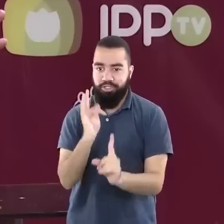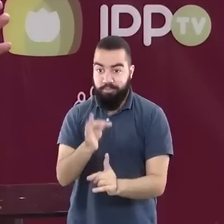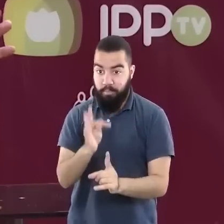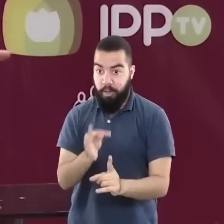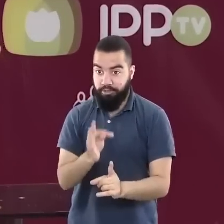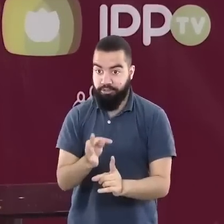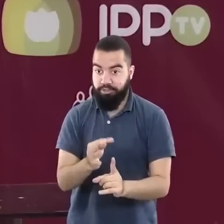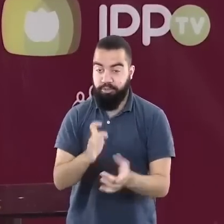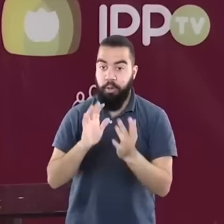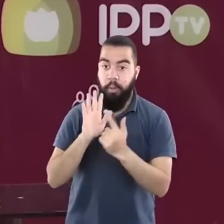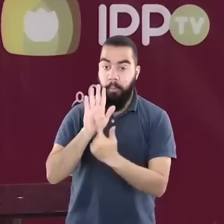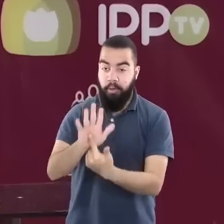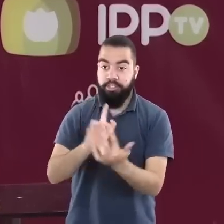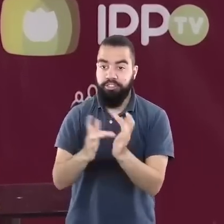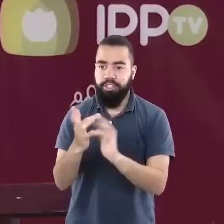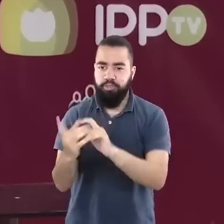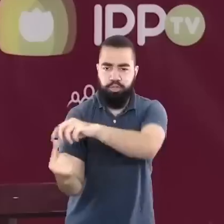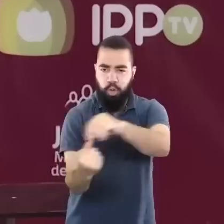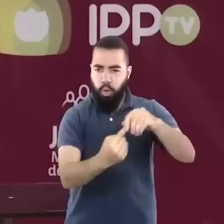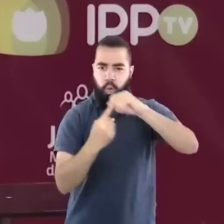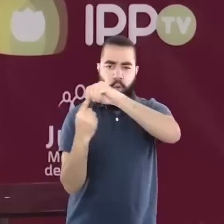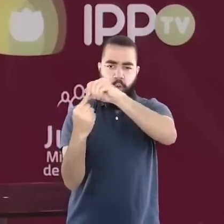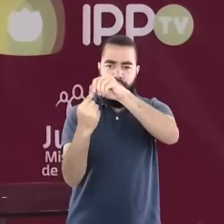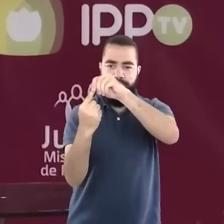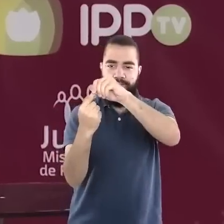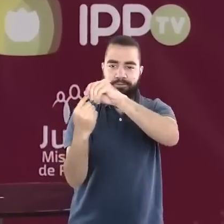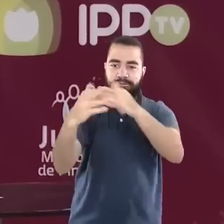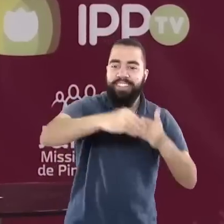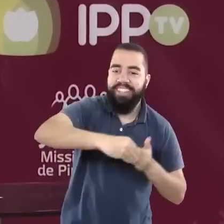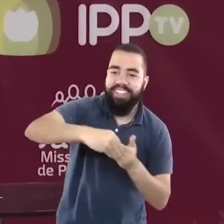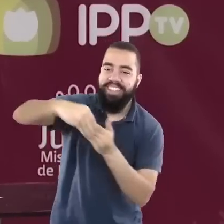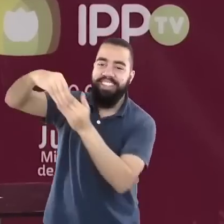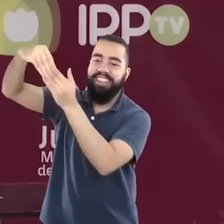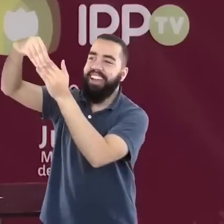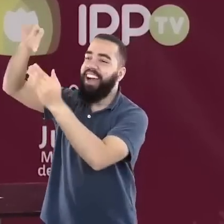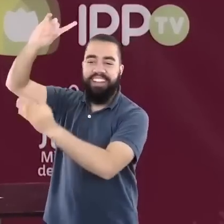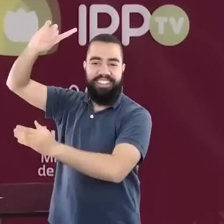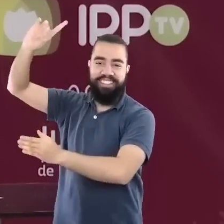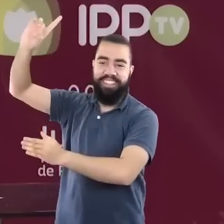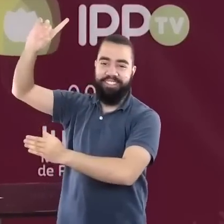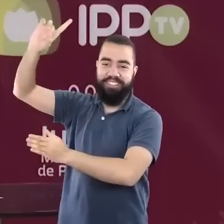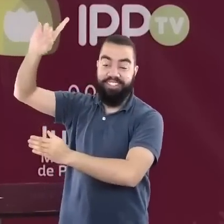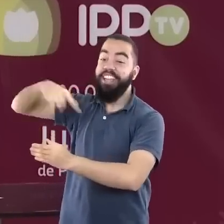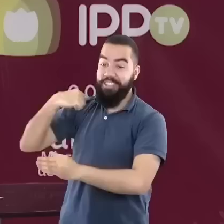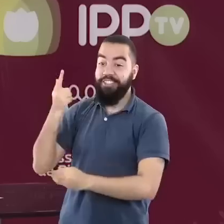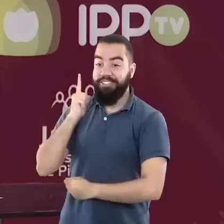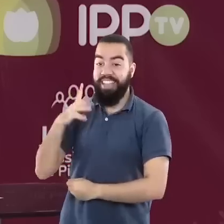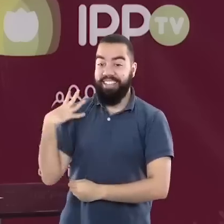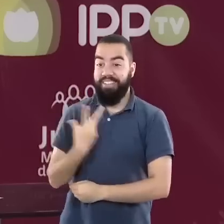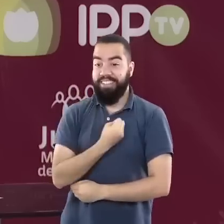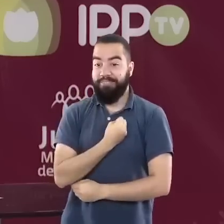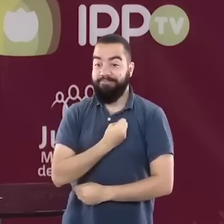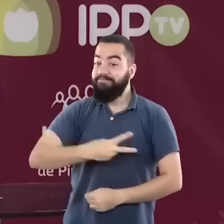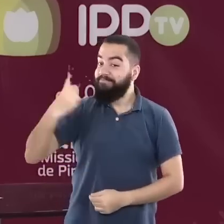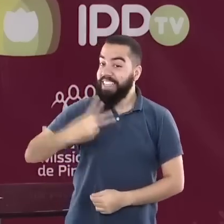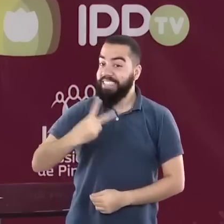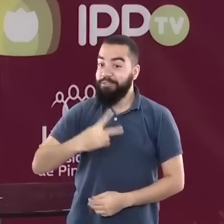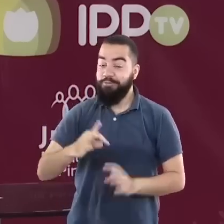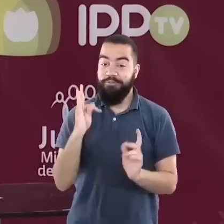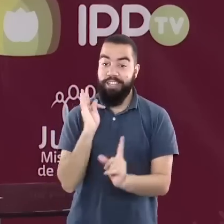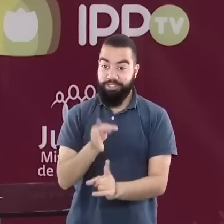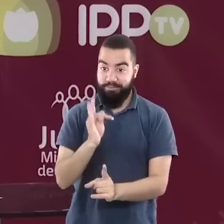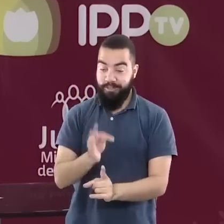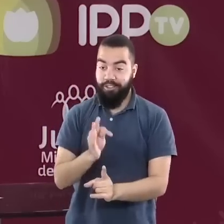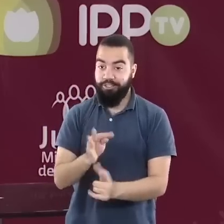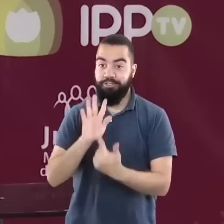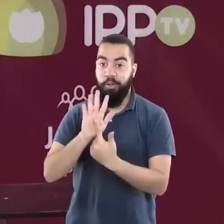Jesus como único mediador dá dentre os homens pelo qual importa que sejamos salvos segundo Timóteo nos apresenta